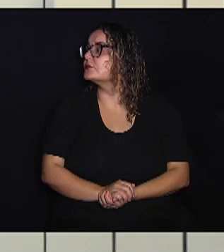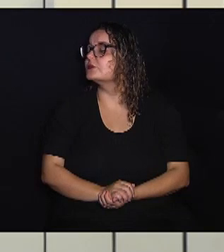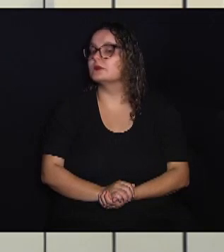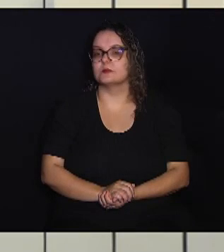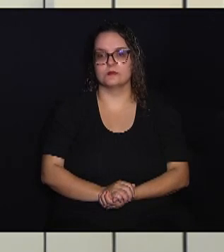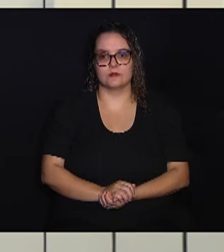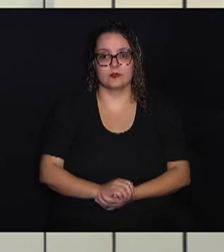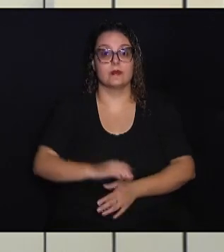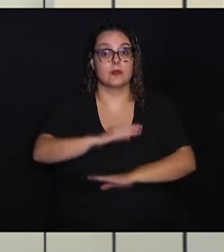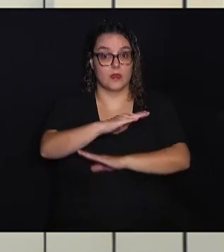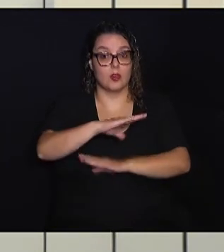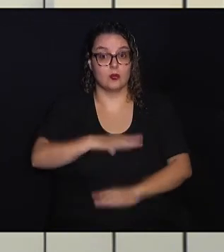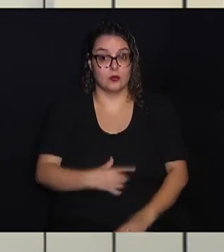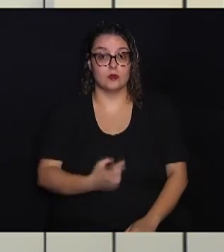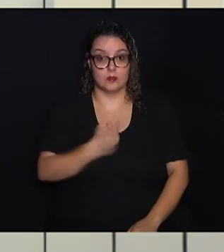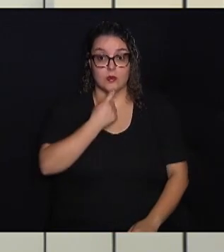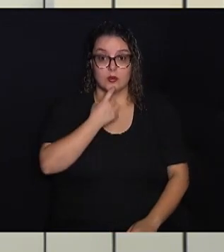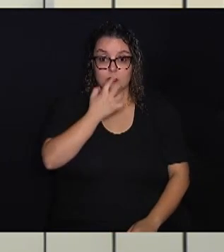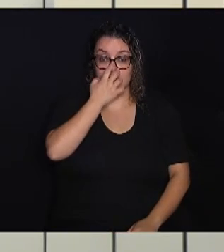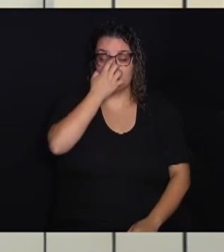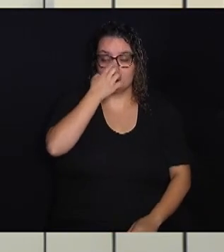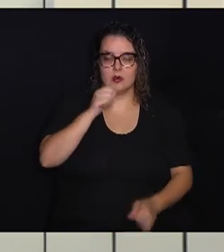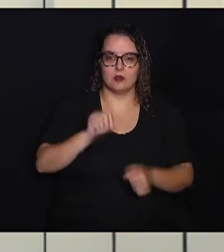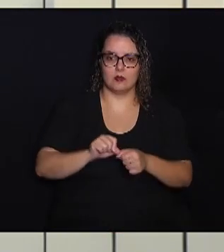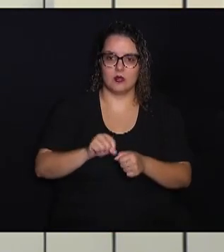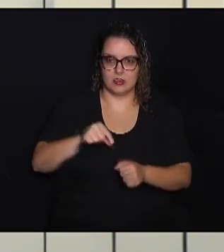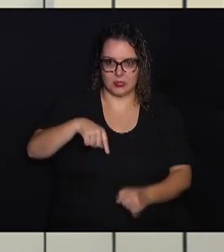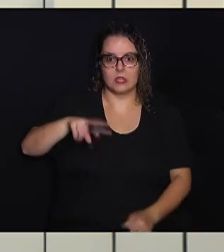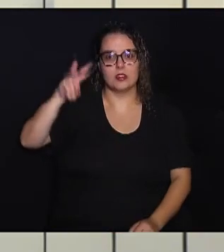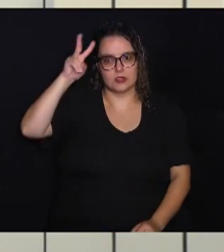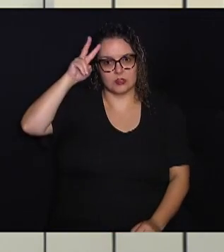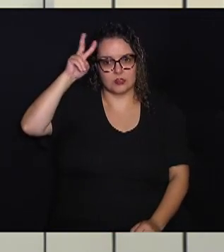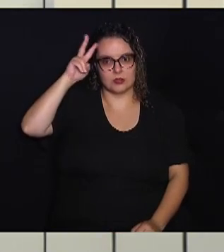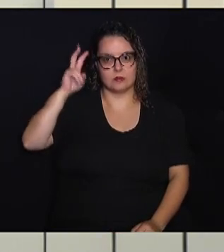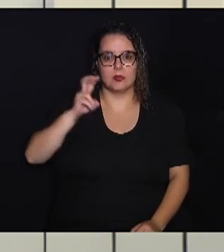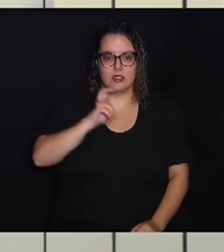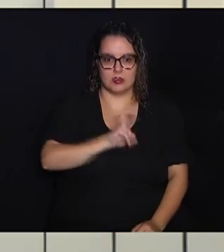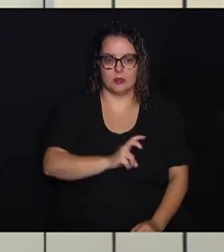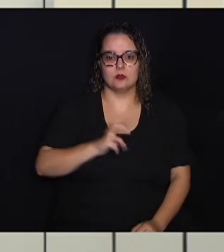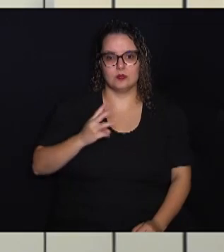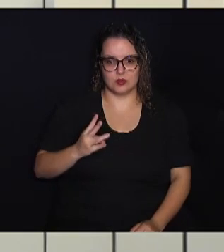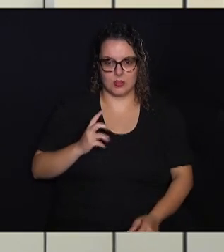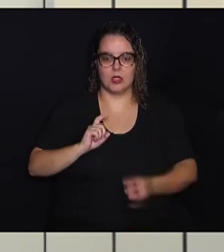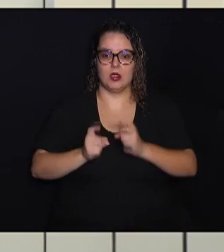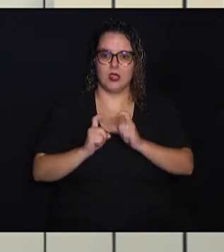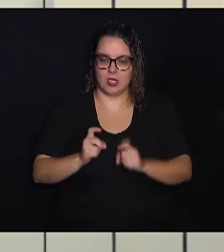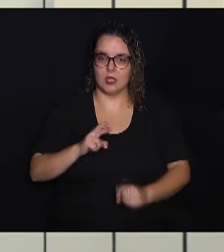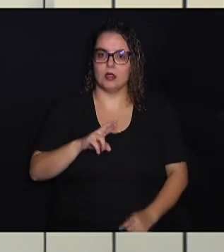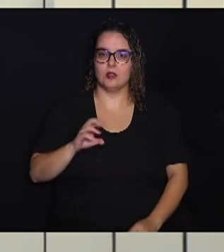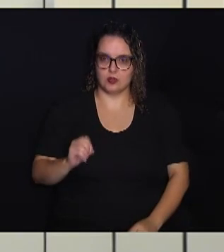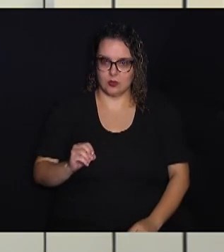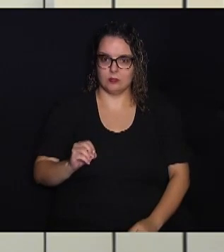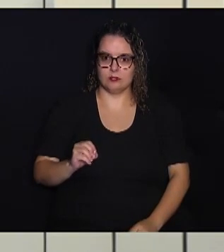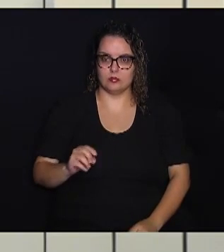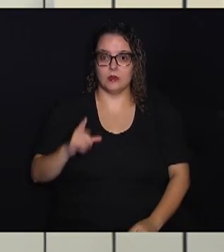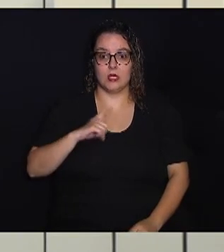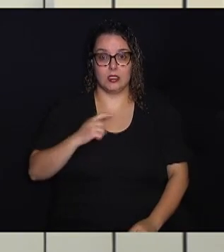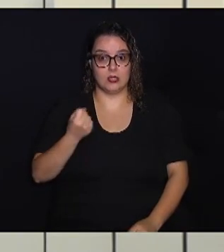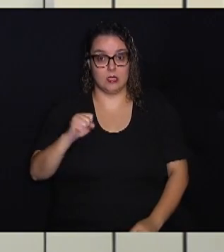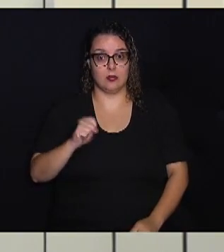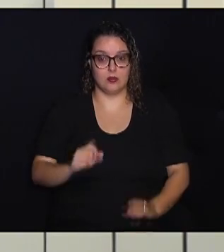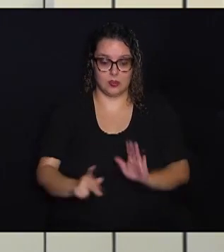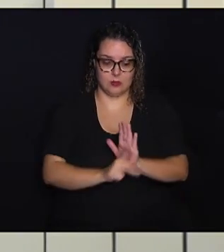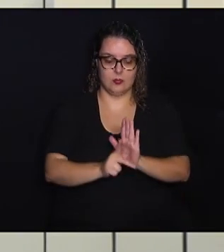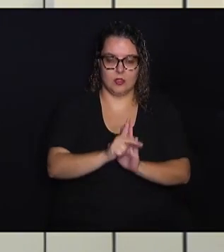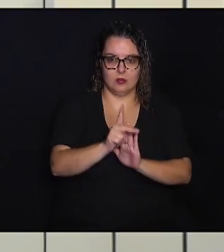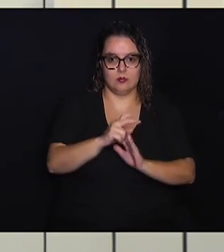A Câmara Municipal de Campinas realiza nesta segunda-feira a 53ª reunião ordinária e tem 8 projetos que